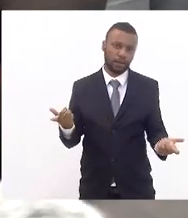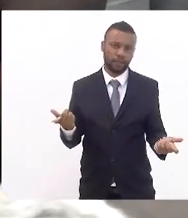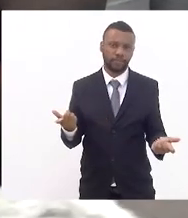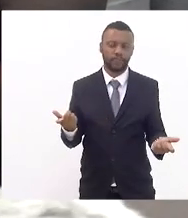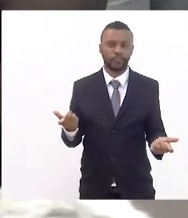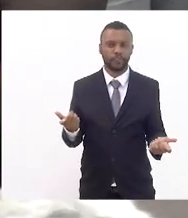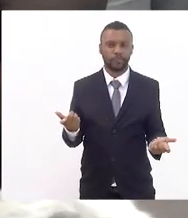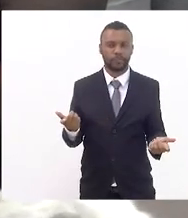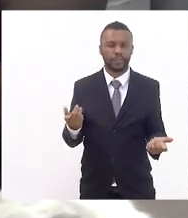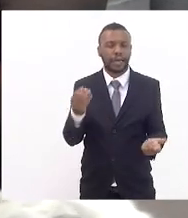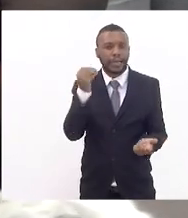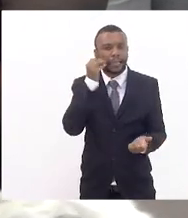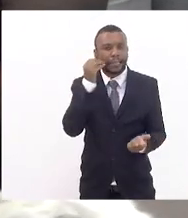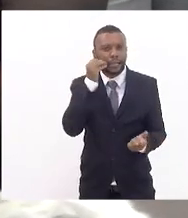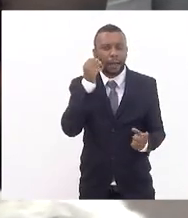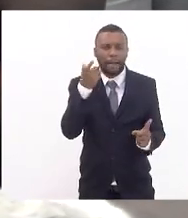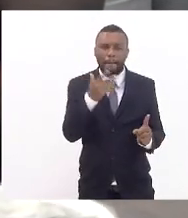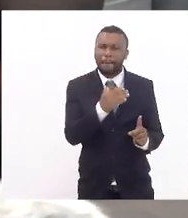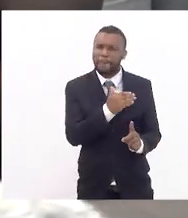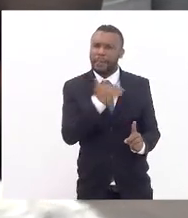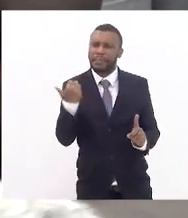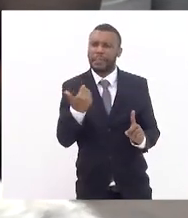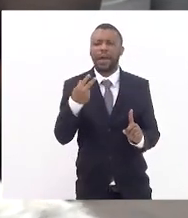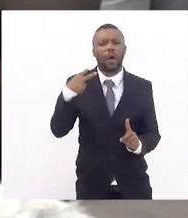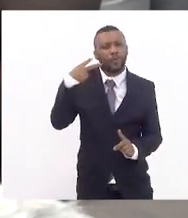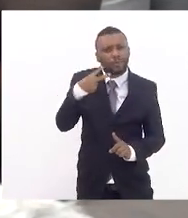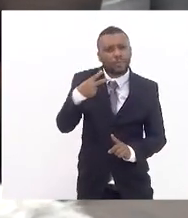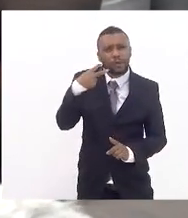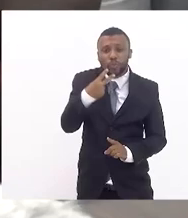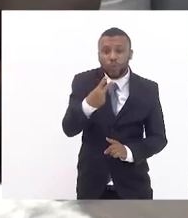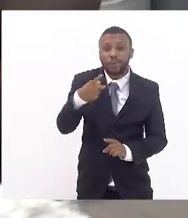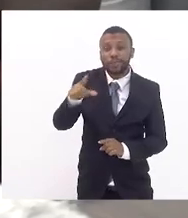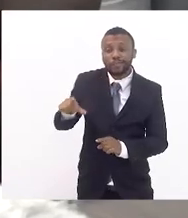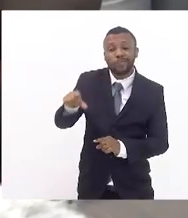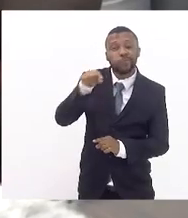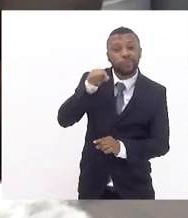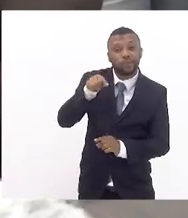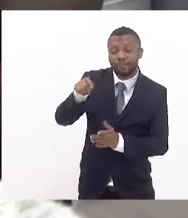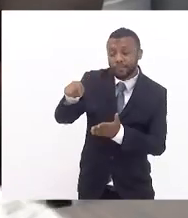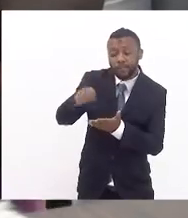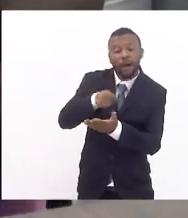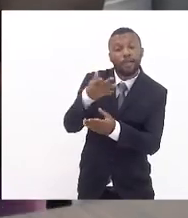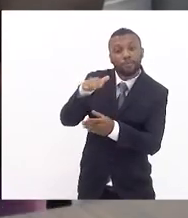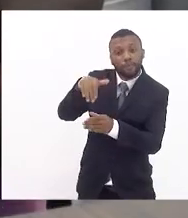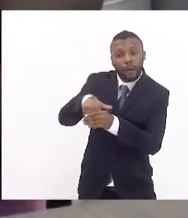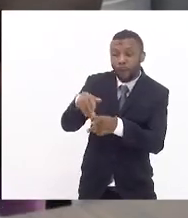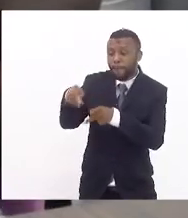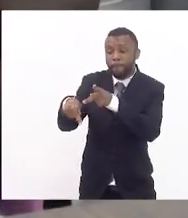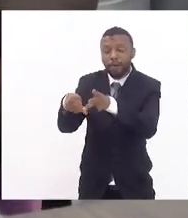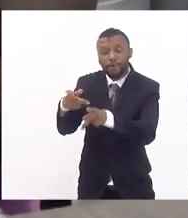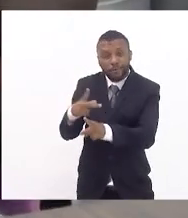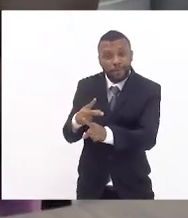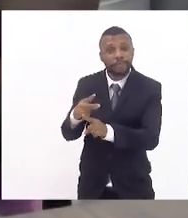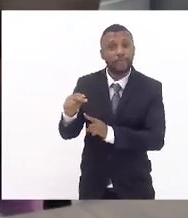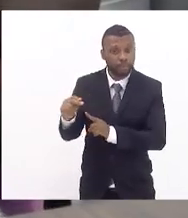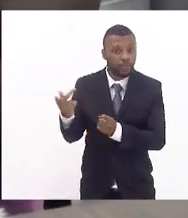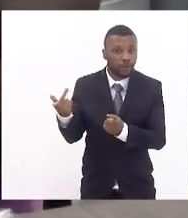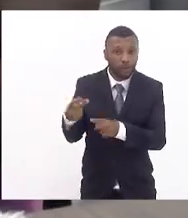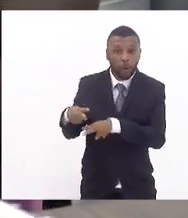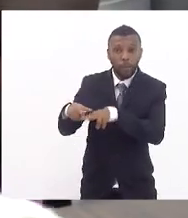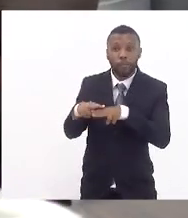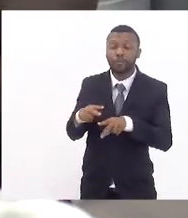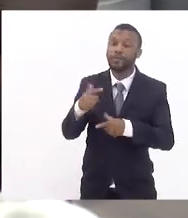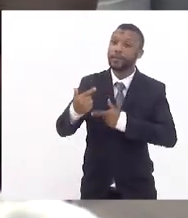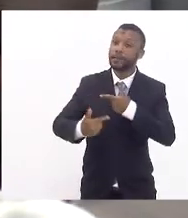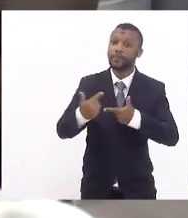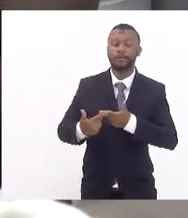Inadmissível. Tentar tirar uma vida de um parlamentar eleito, chancelado e tutelado pelo povo por exercer a sua real função. Eu quero